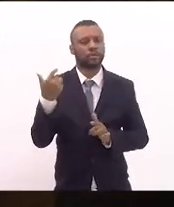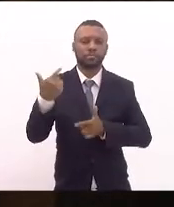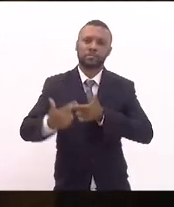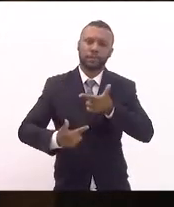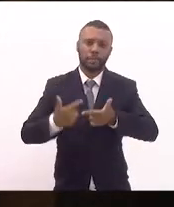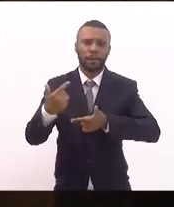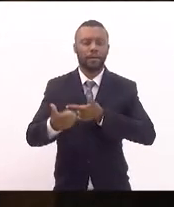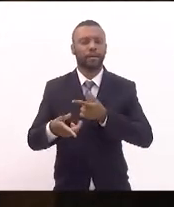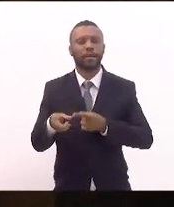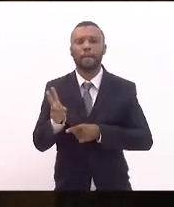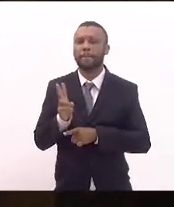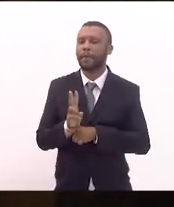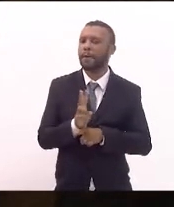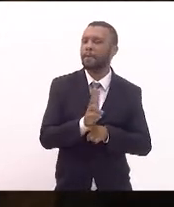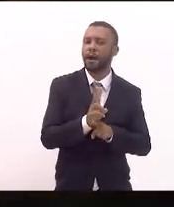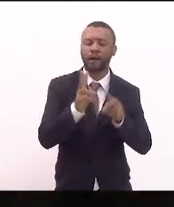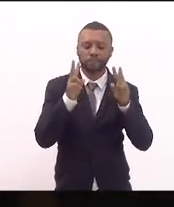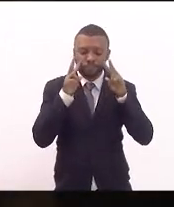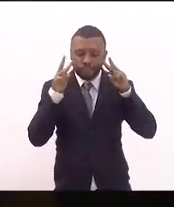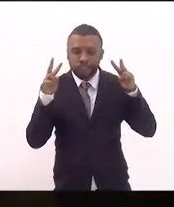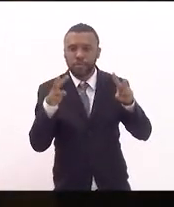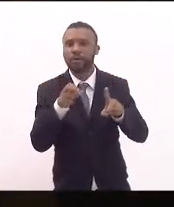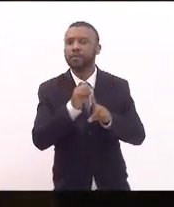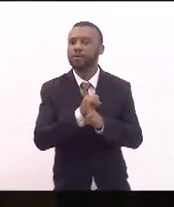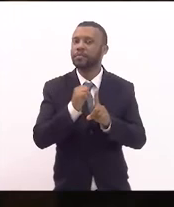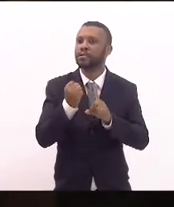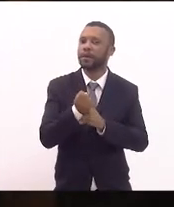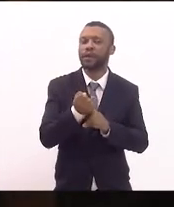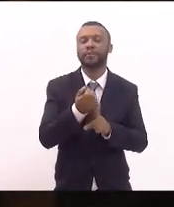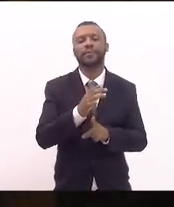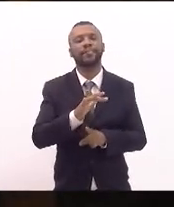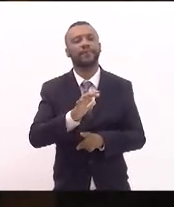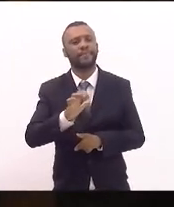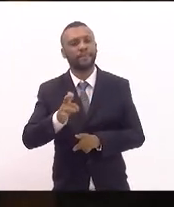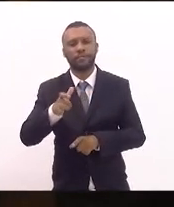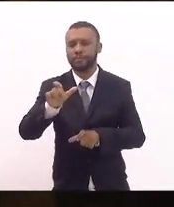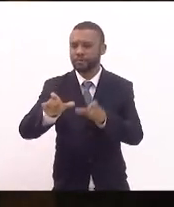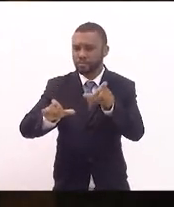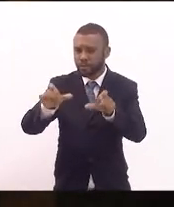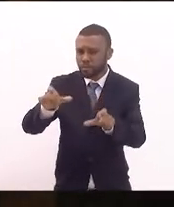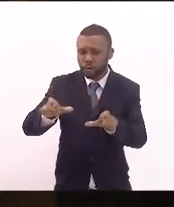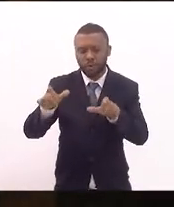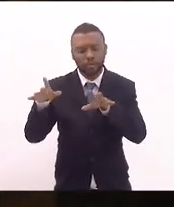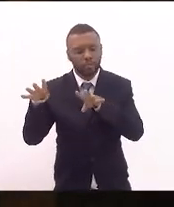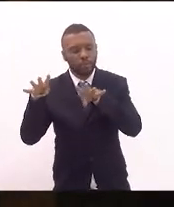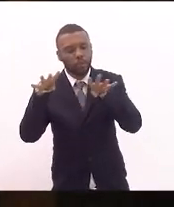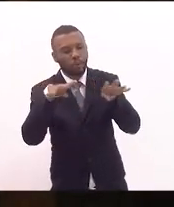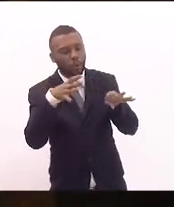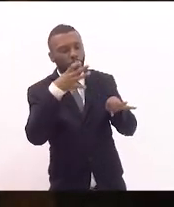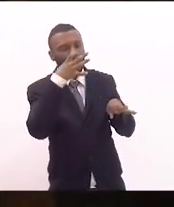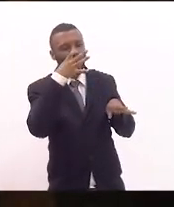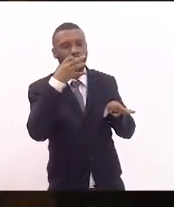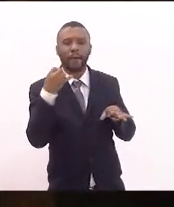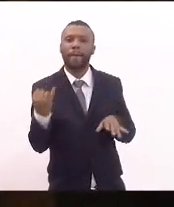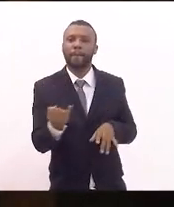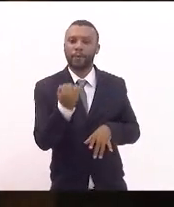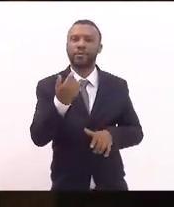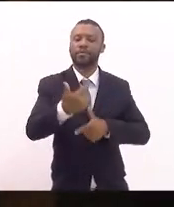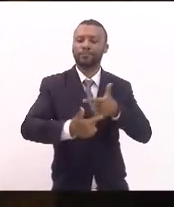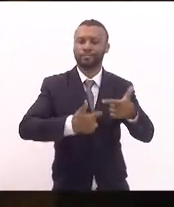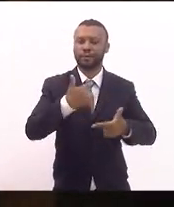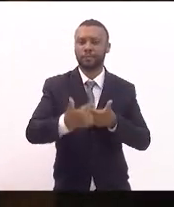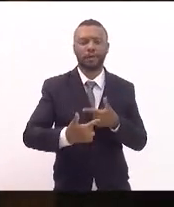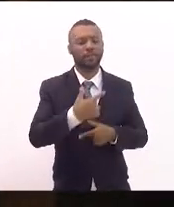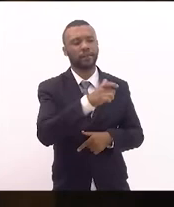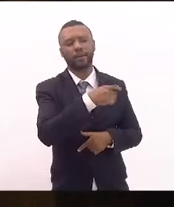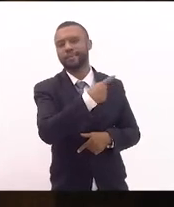presta, reconhecimento da sociedade civil, como foi dito agora, a importância desse trabalho que vem sendo feito,